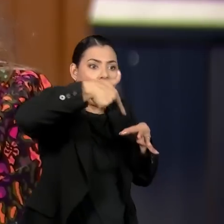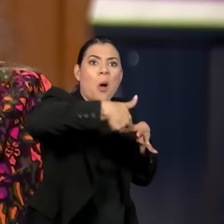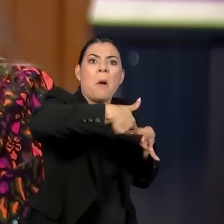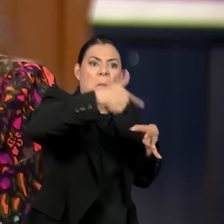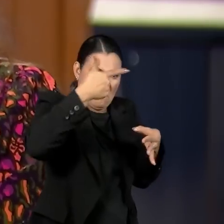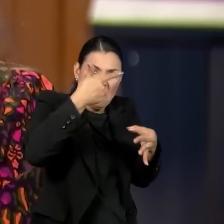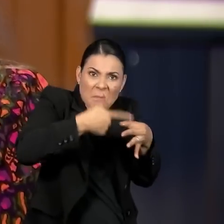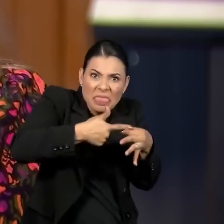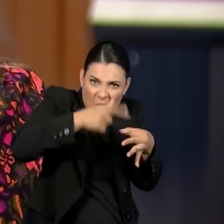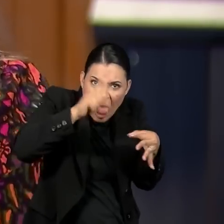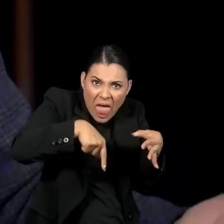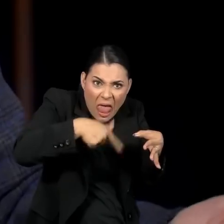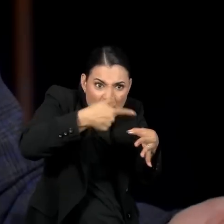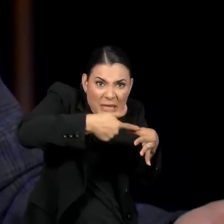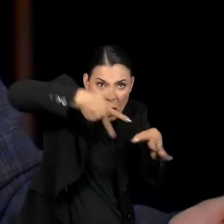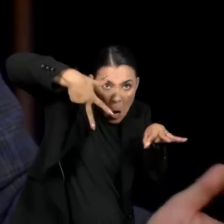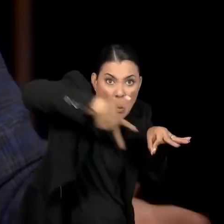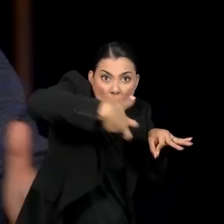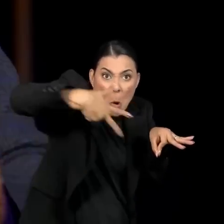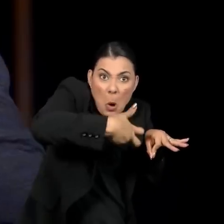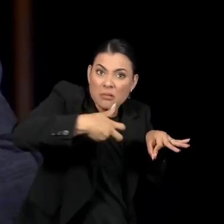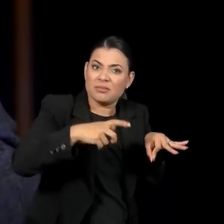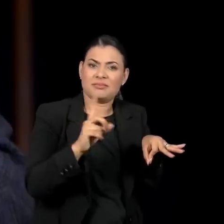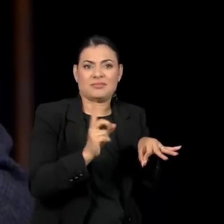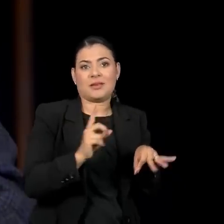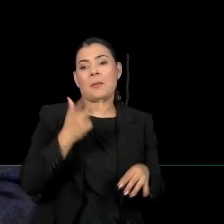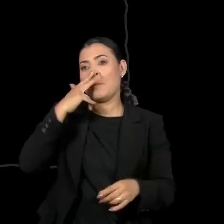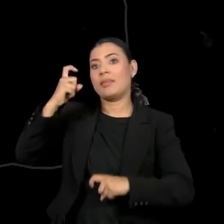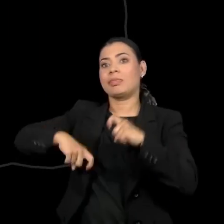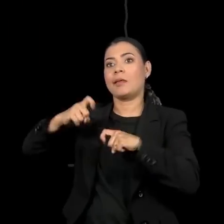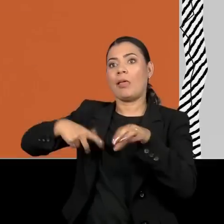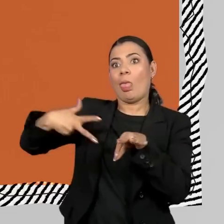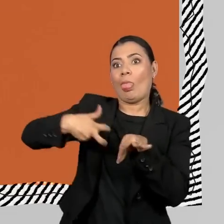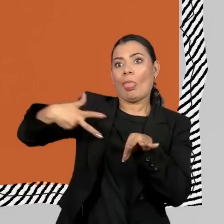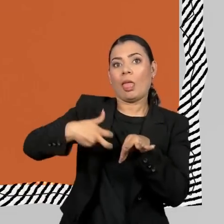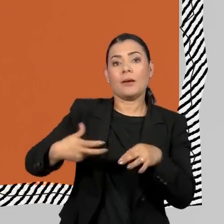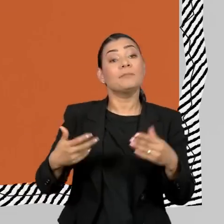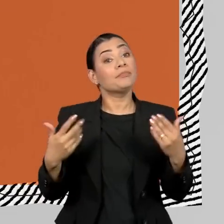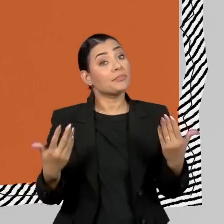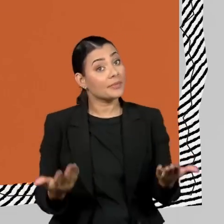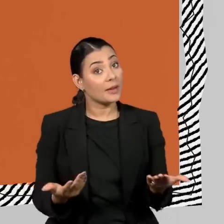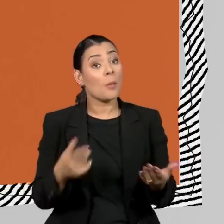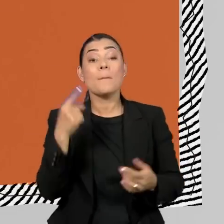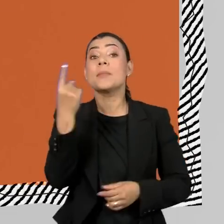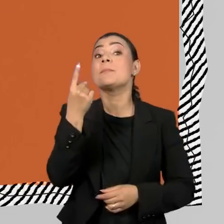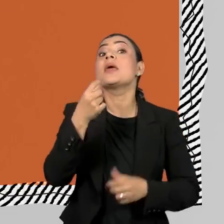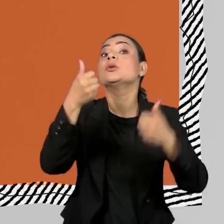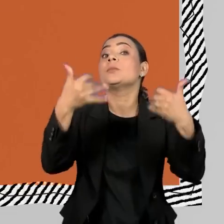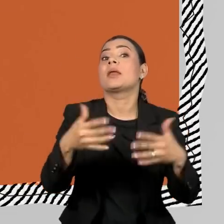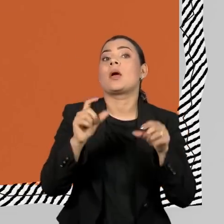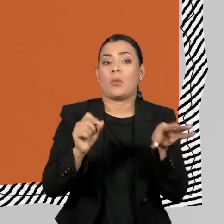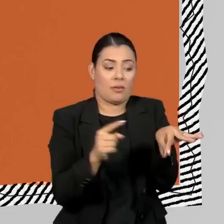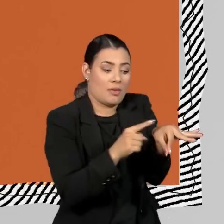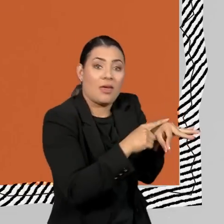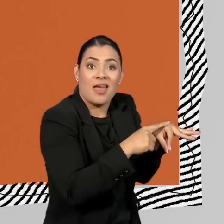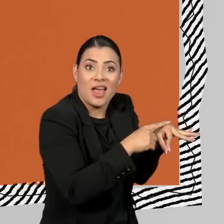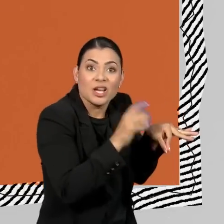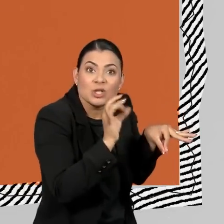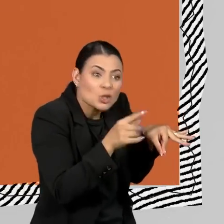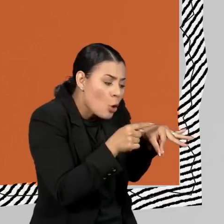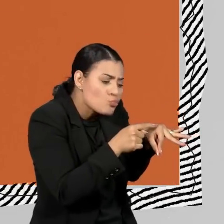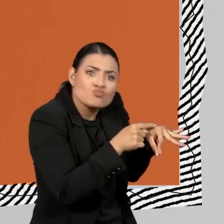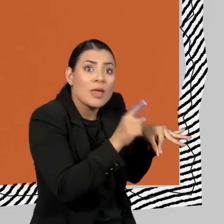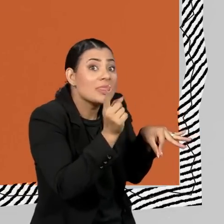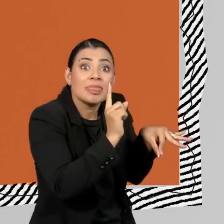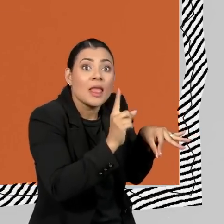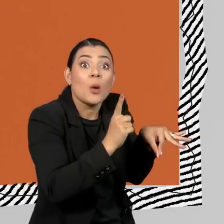assim. Transando procurando petróleo, né? Primeiro você precisa saber que o clitóris não é só essa pontinha